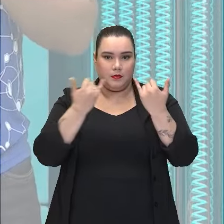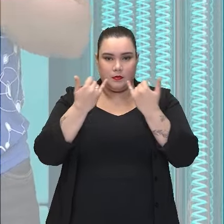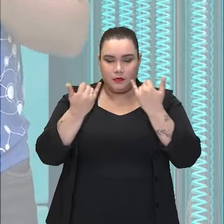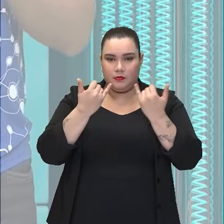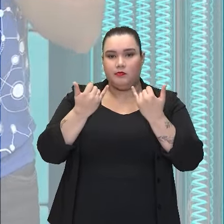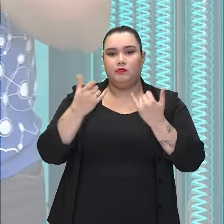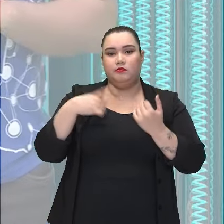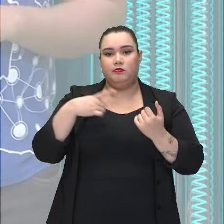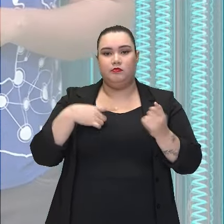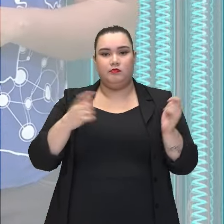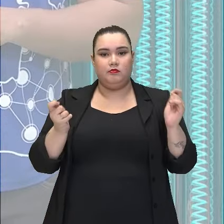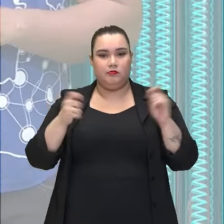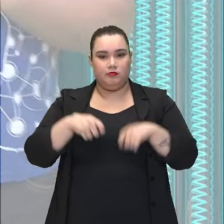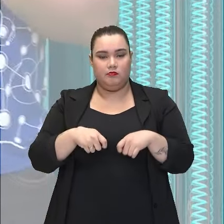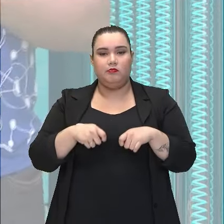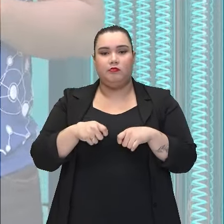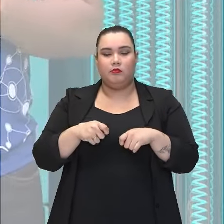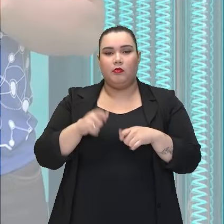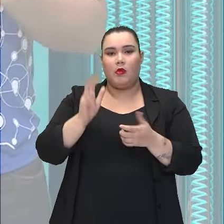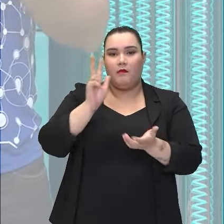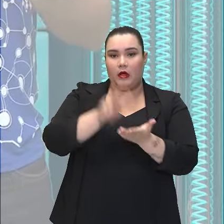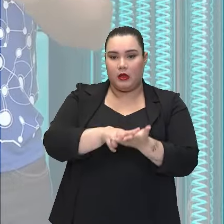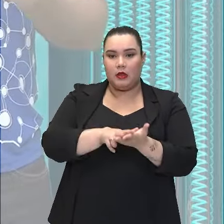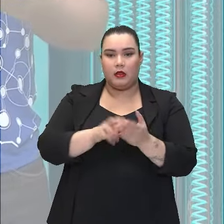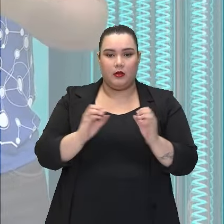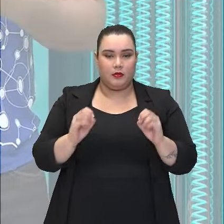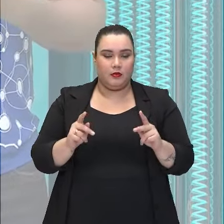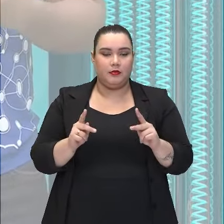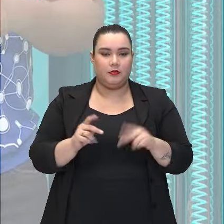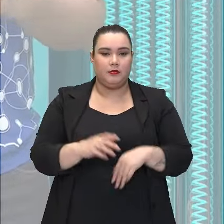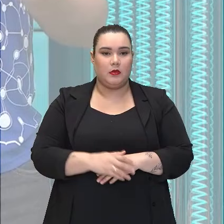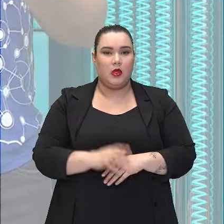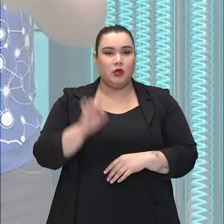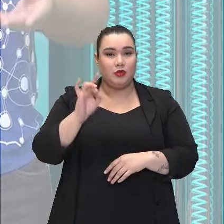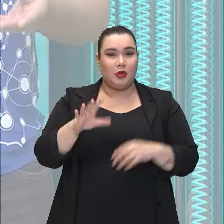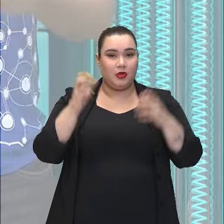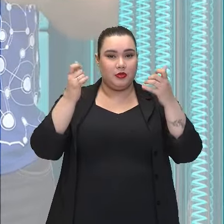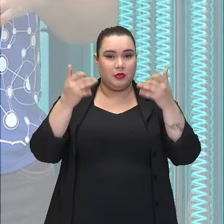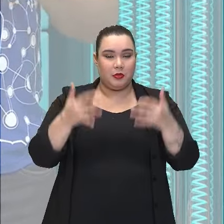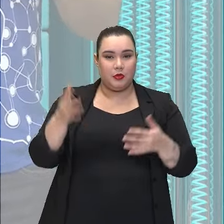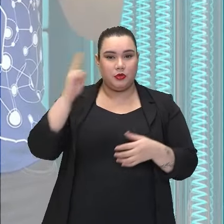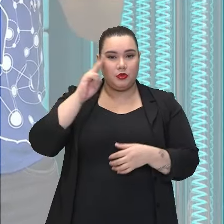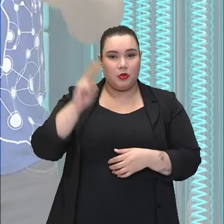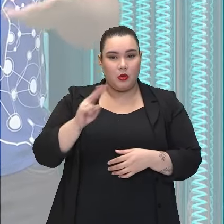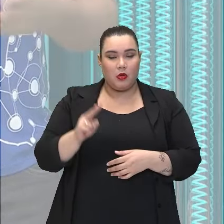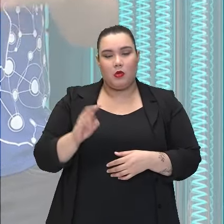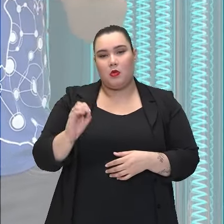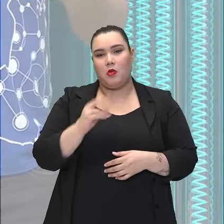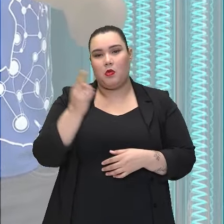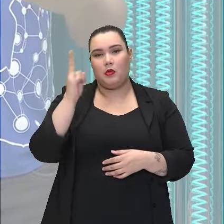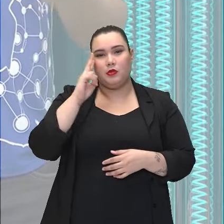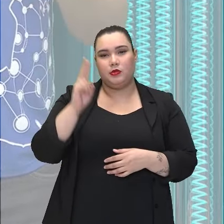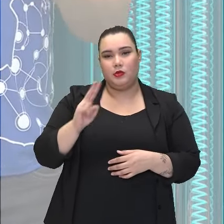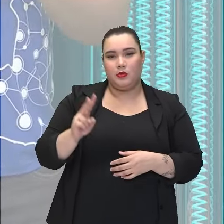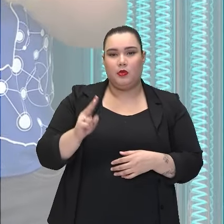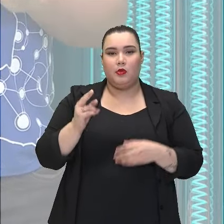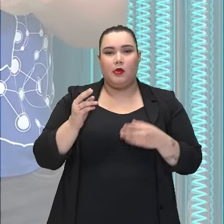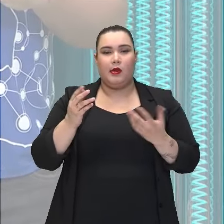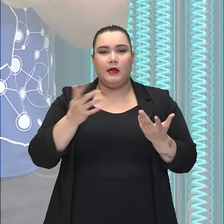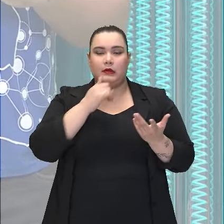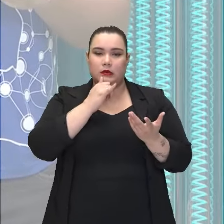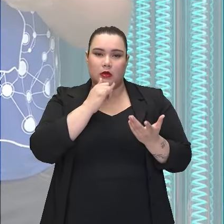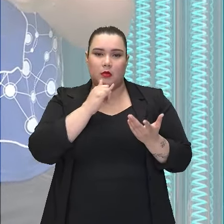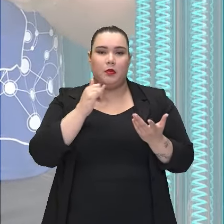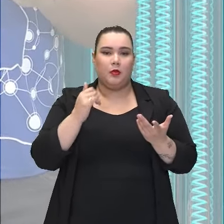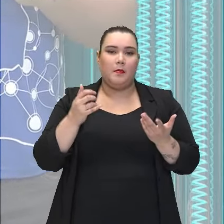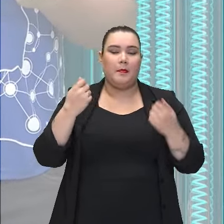que possa ser validada, ok? Não basta apenas explicar com uma história ou uma história fantástica sobrenatural. Ele